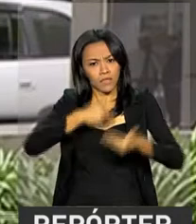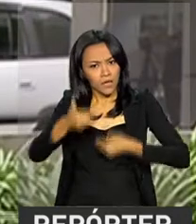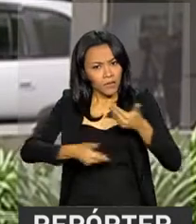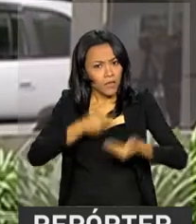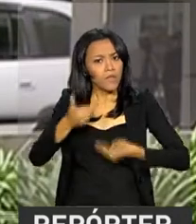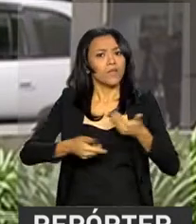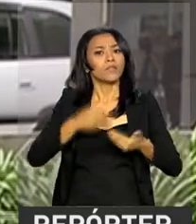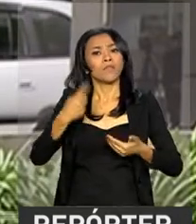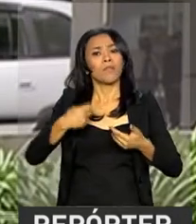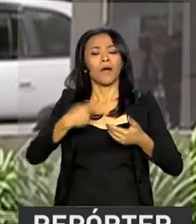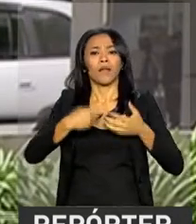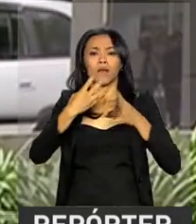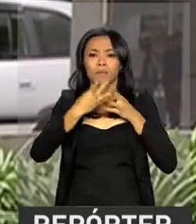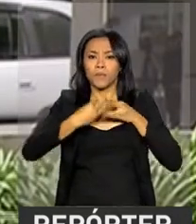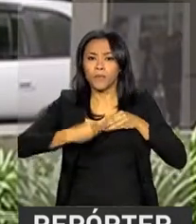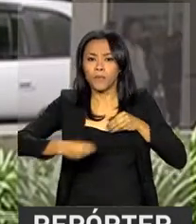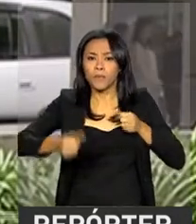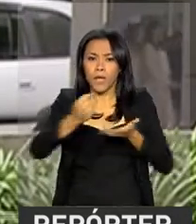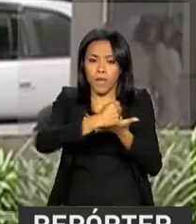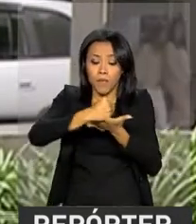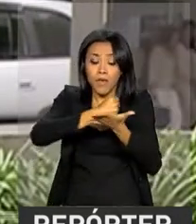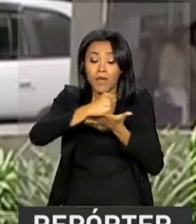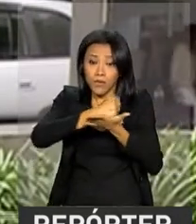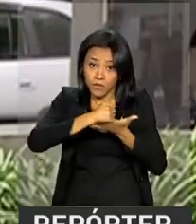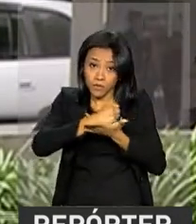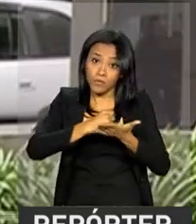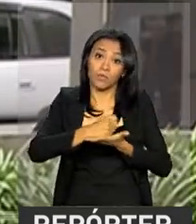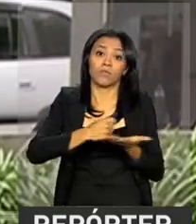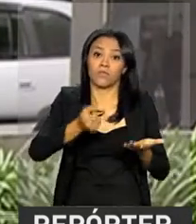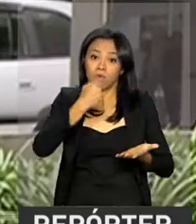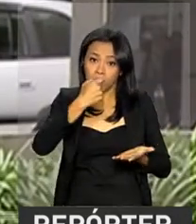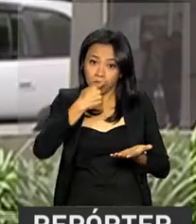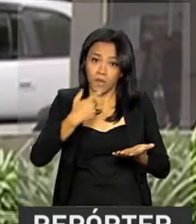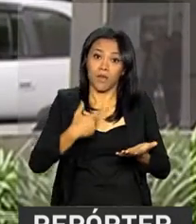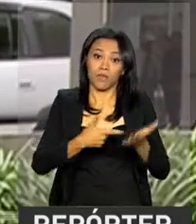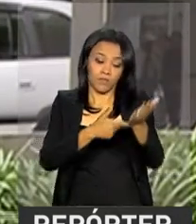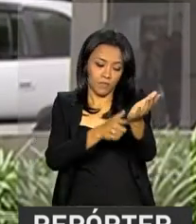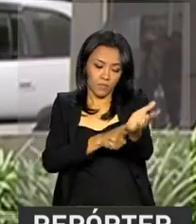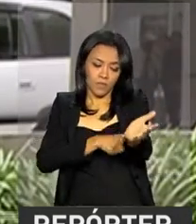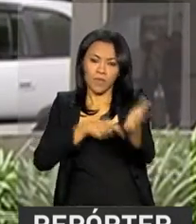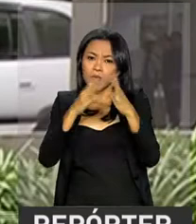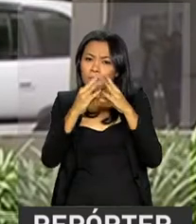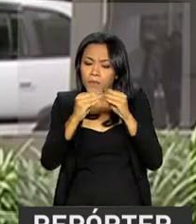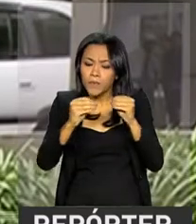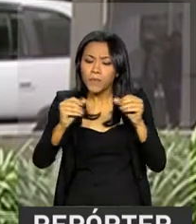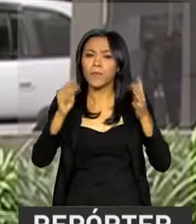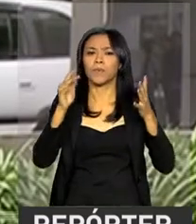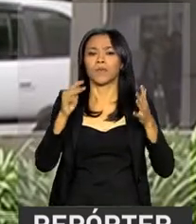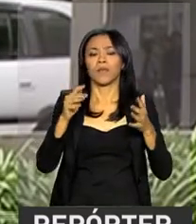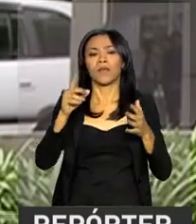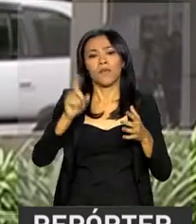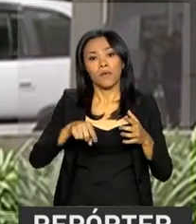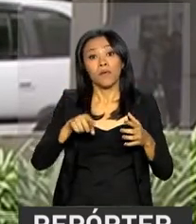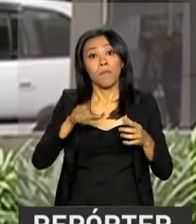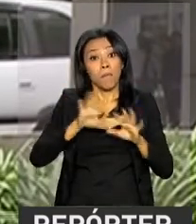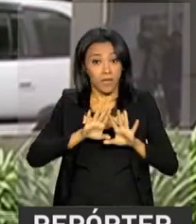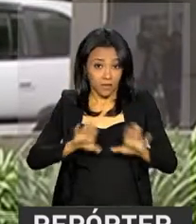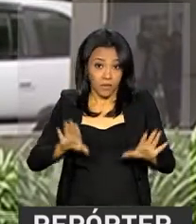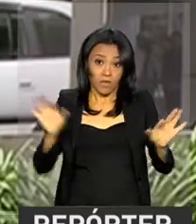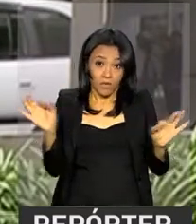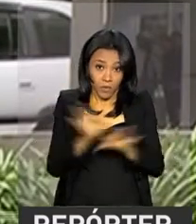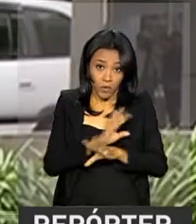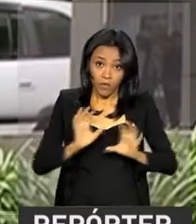para afinar o sangue do presidente, algo preventivo por causa de uma obstrução parcial de uma artéria do coração. Mas assim que